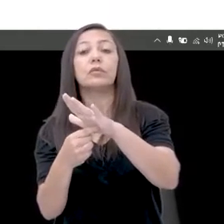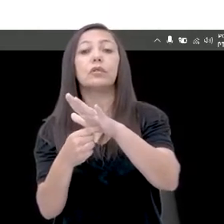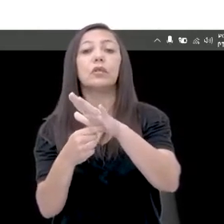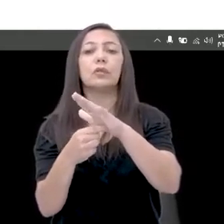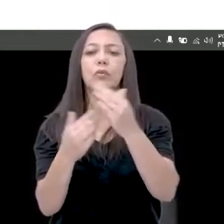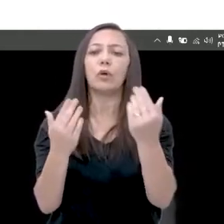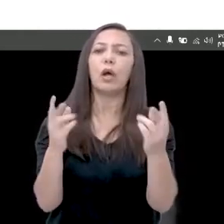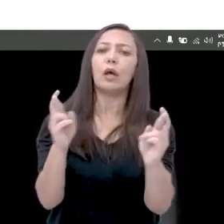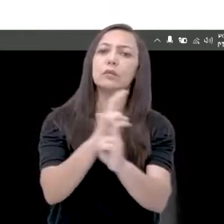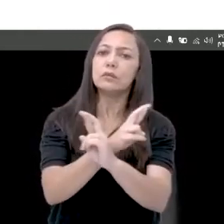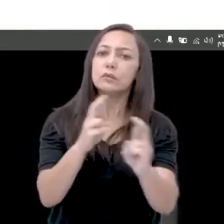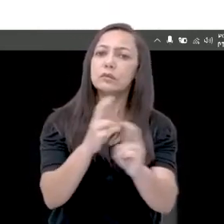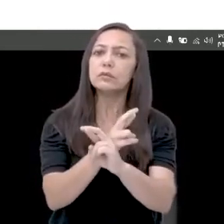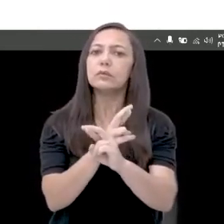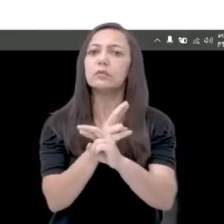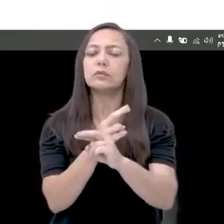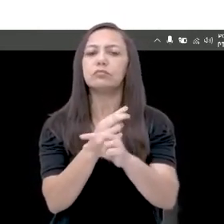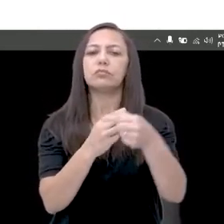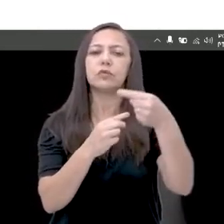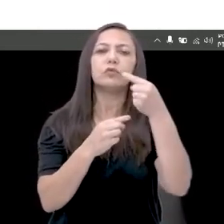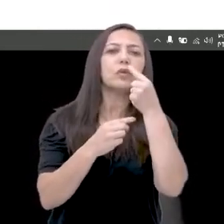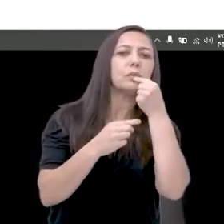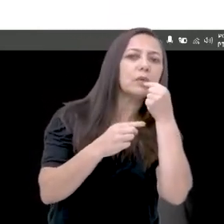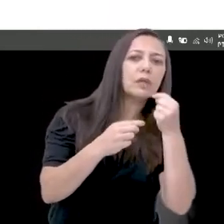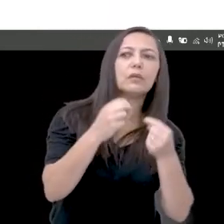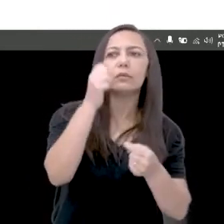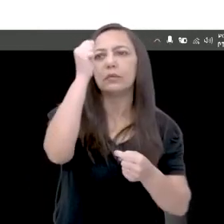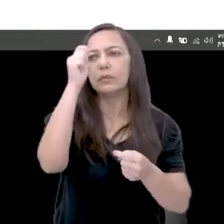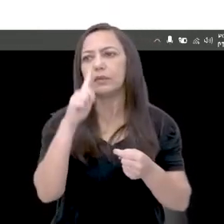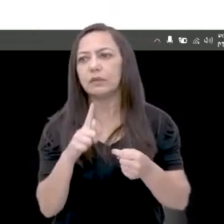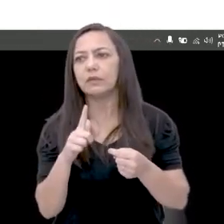as partes da mistura.